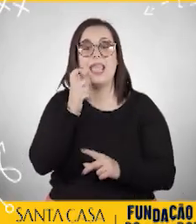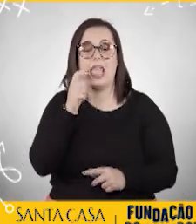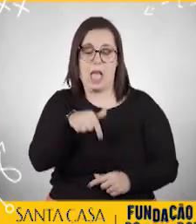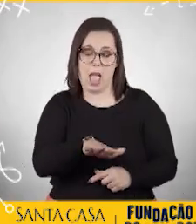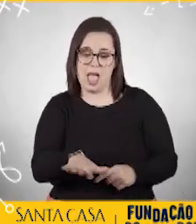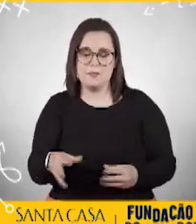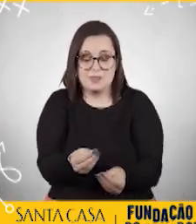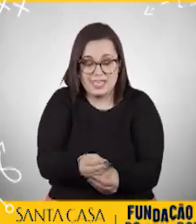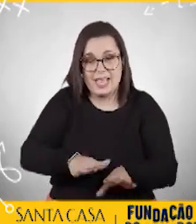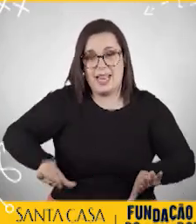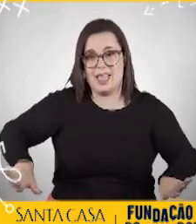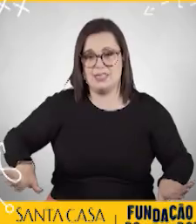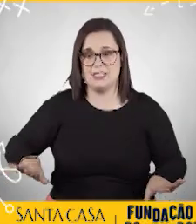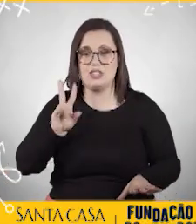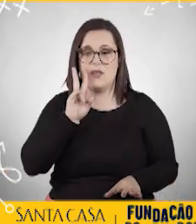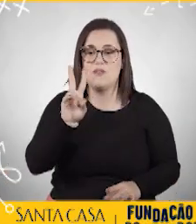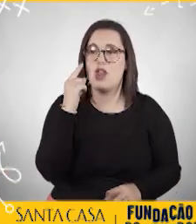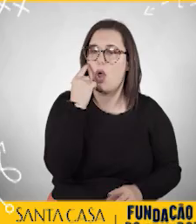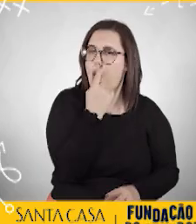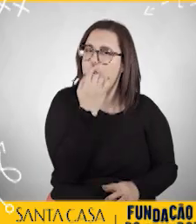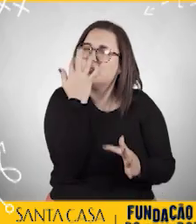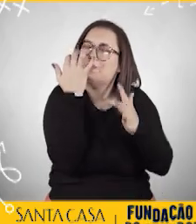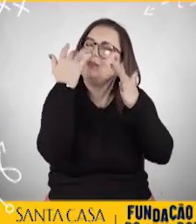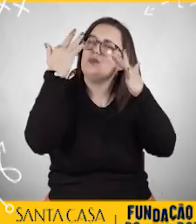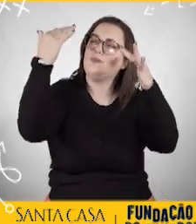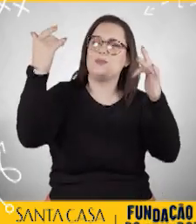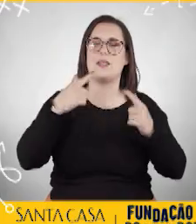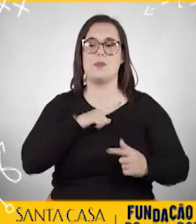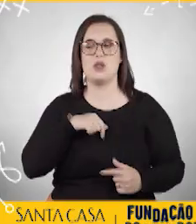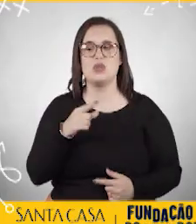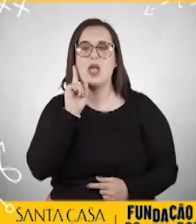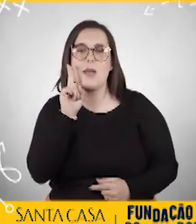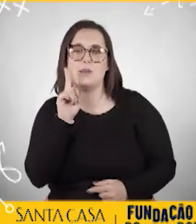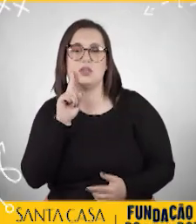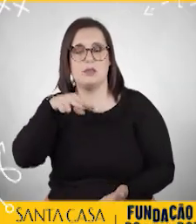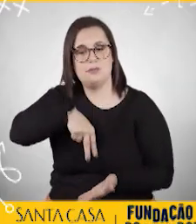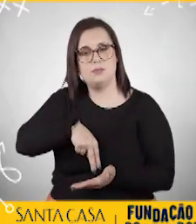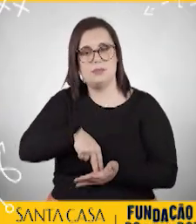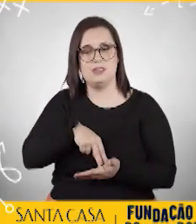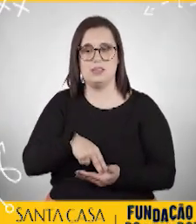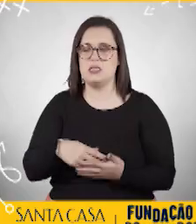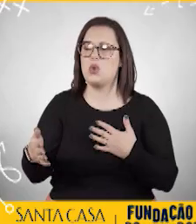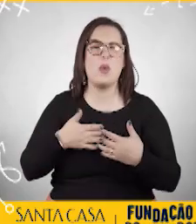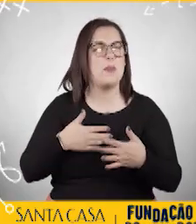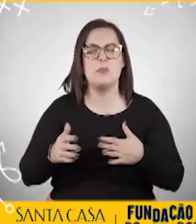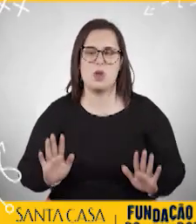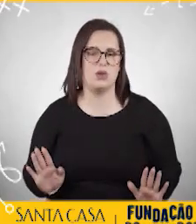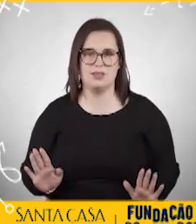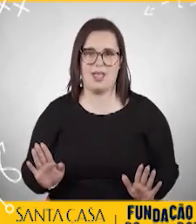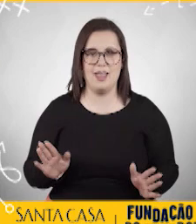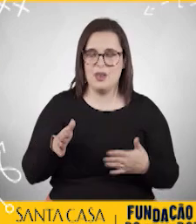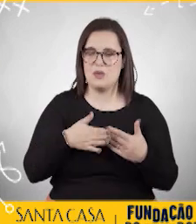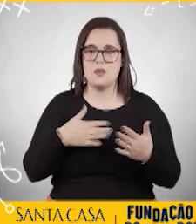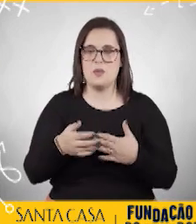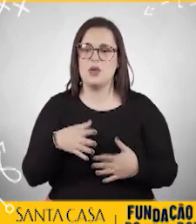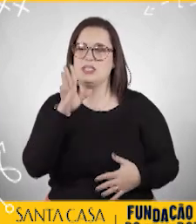quem cá está, às crianças, ver o brilho nos seus olhos. É importante é nós marcarmos presença, independentemente